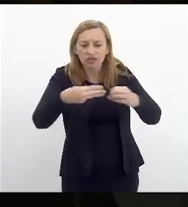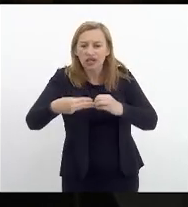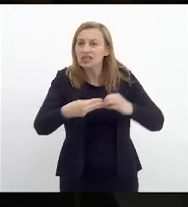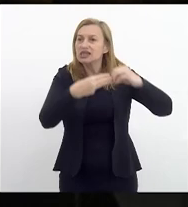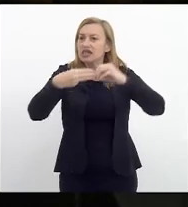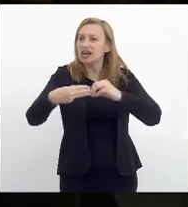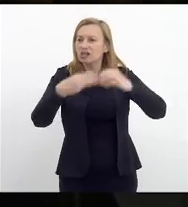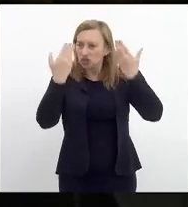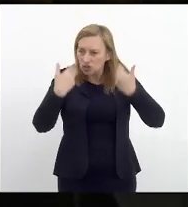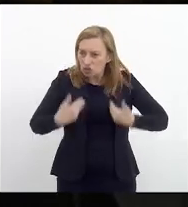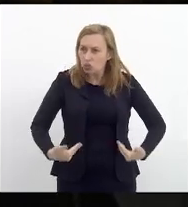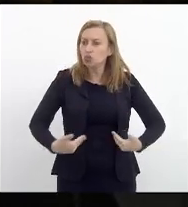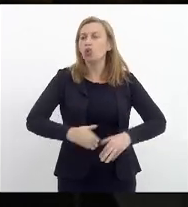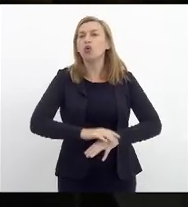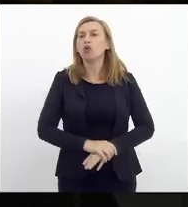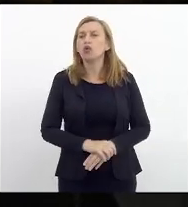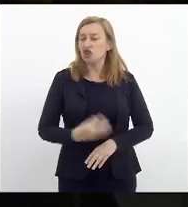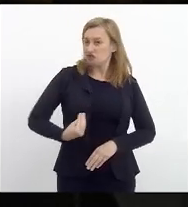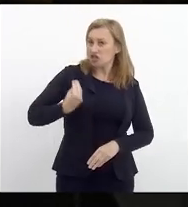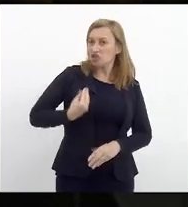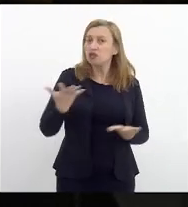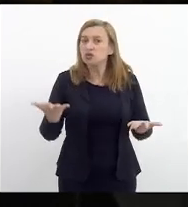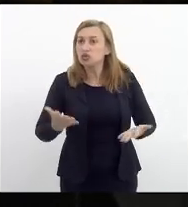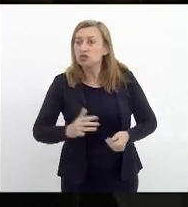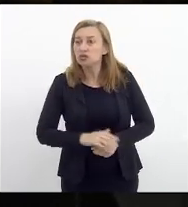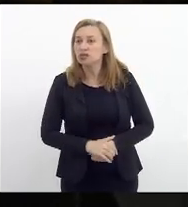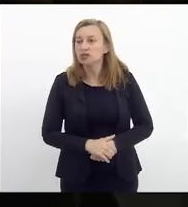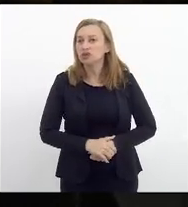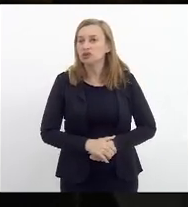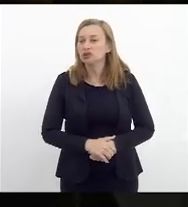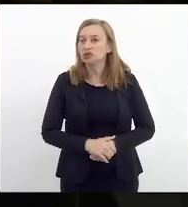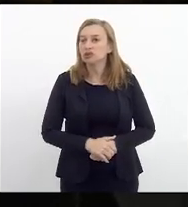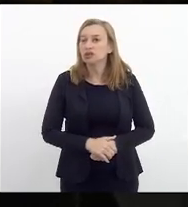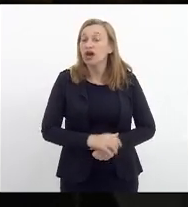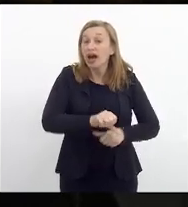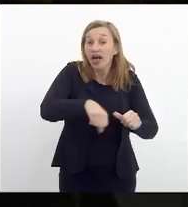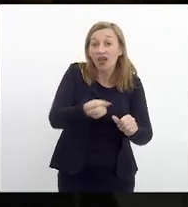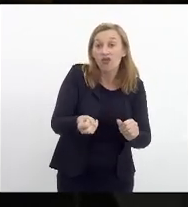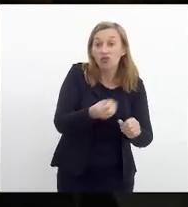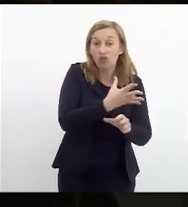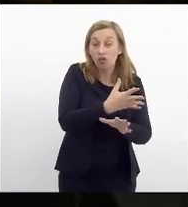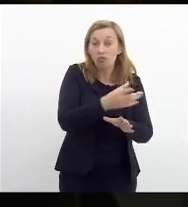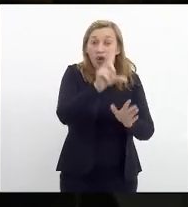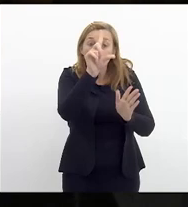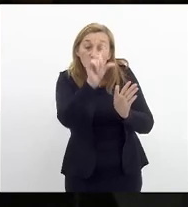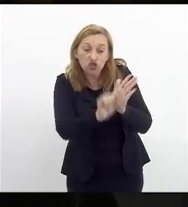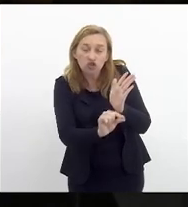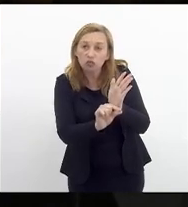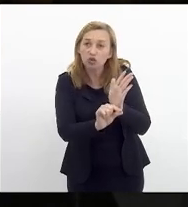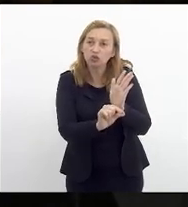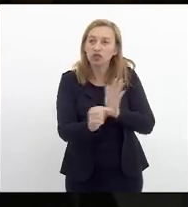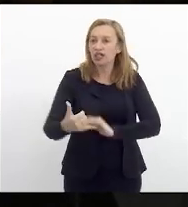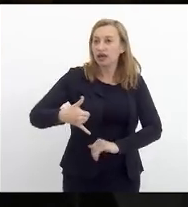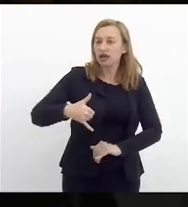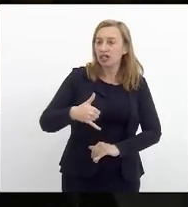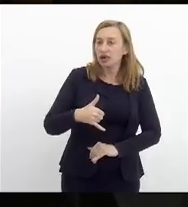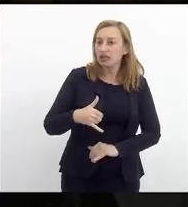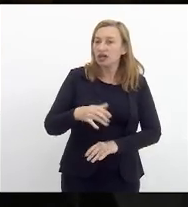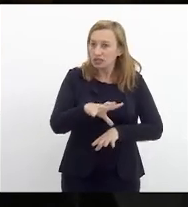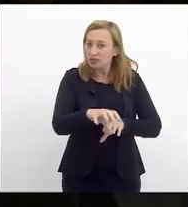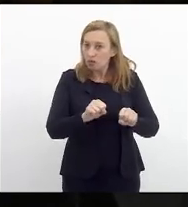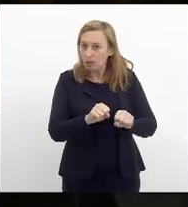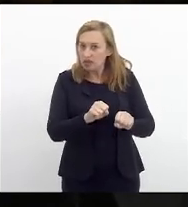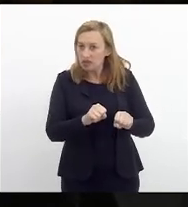dos corpos vivos? A reforma, ao reduzir essa idade mínima, essa